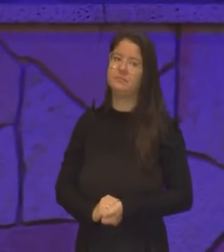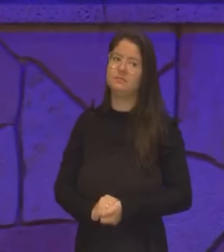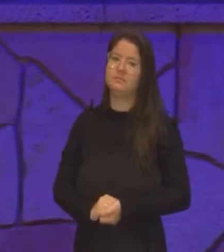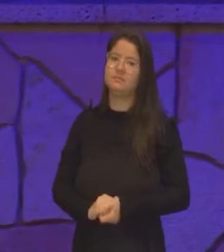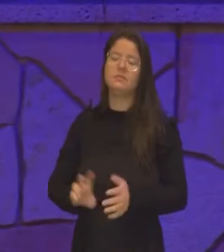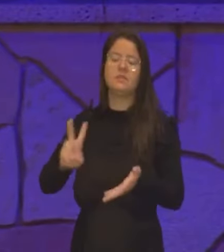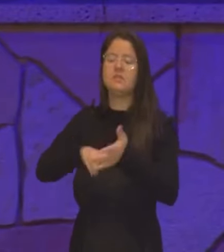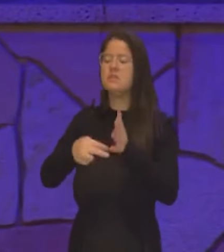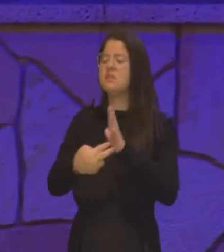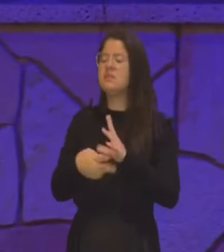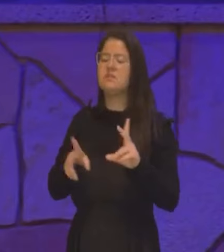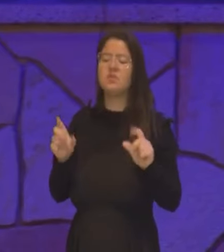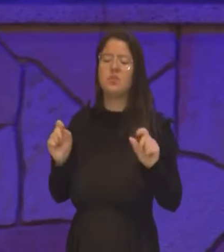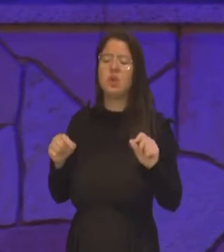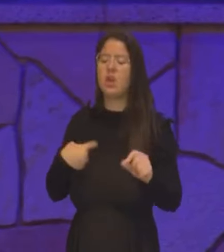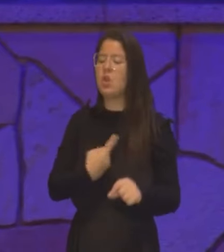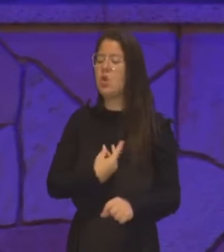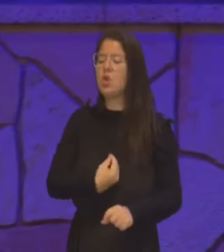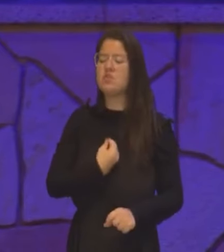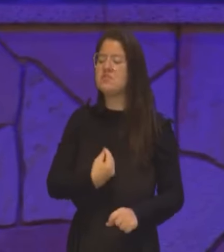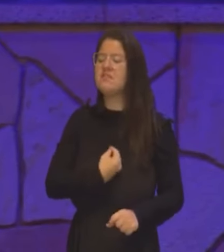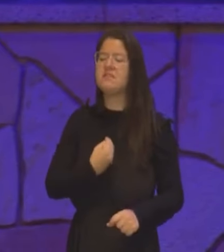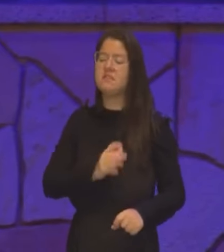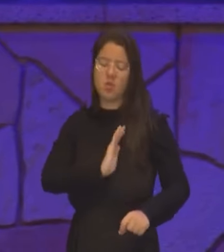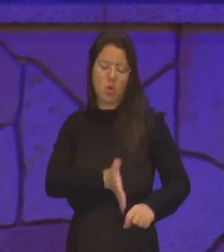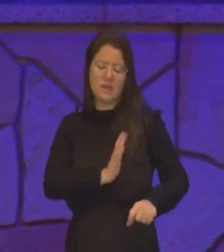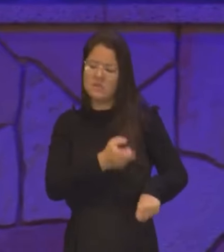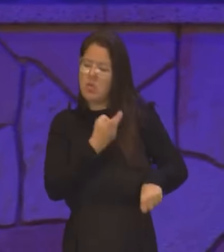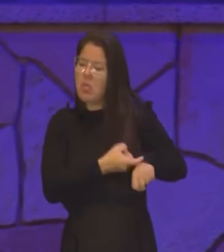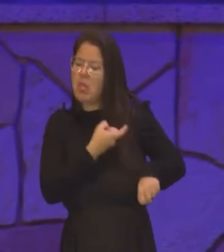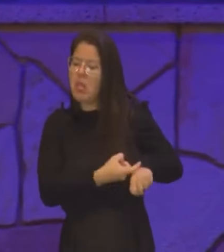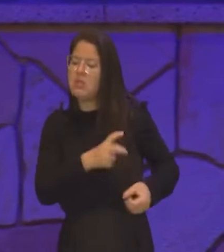O que significa nos nossos dias um coração de pedra?